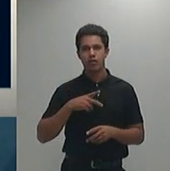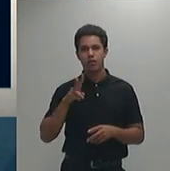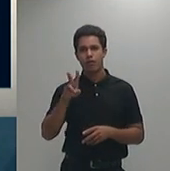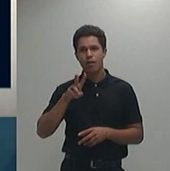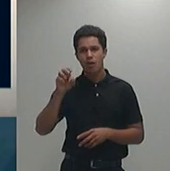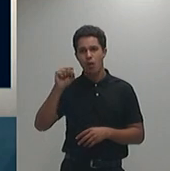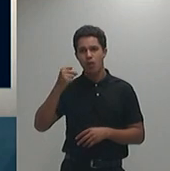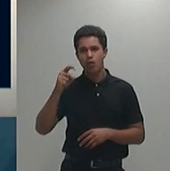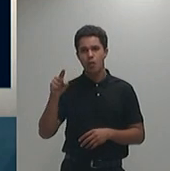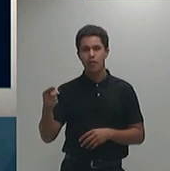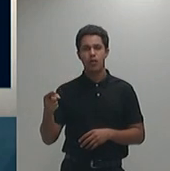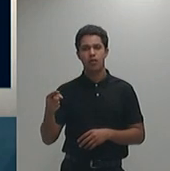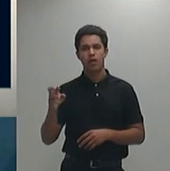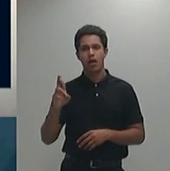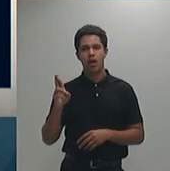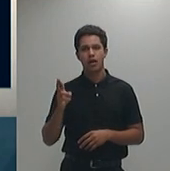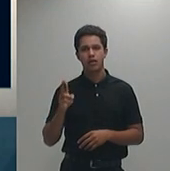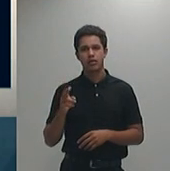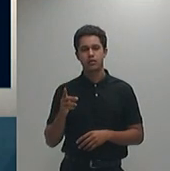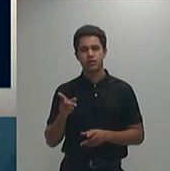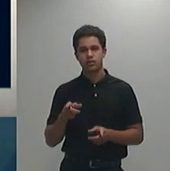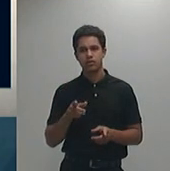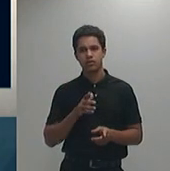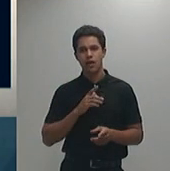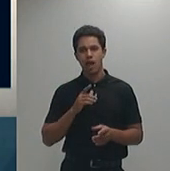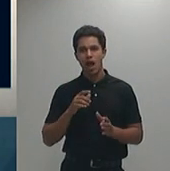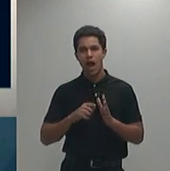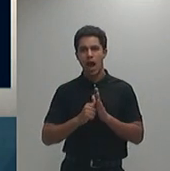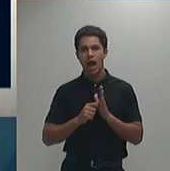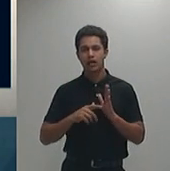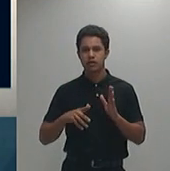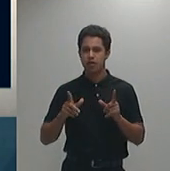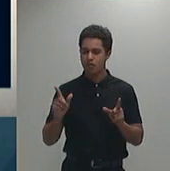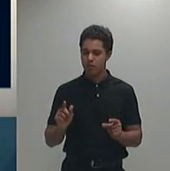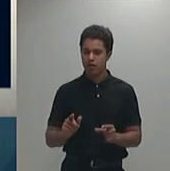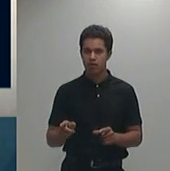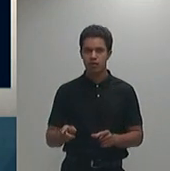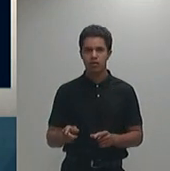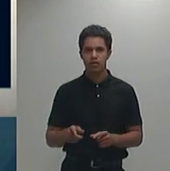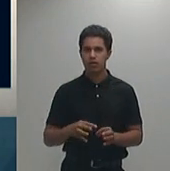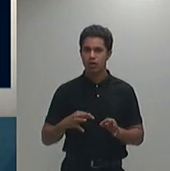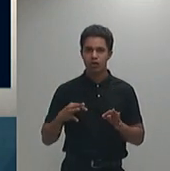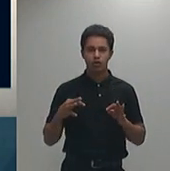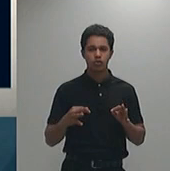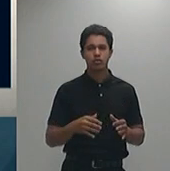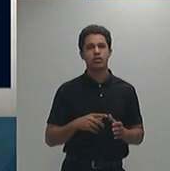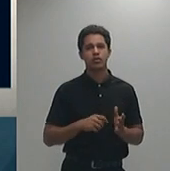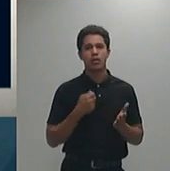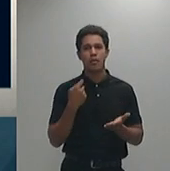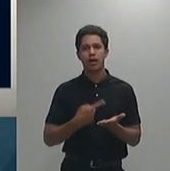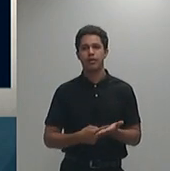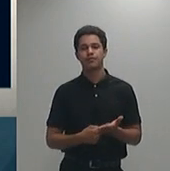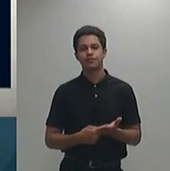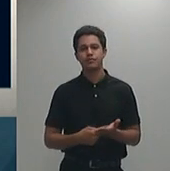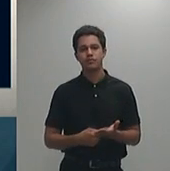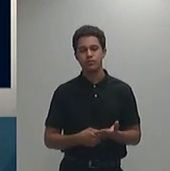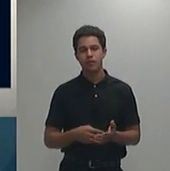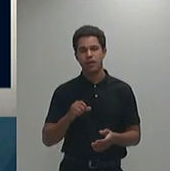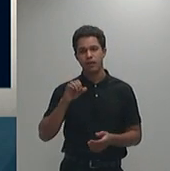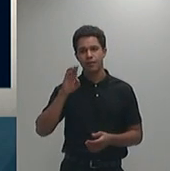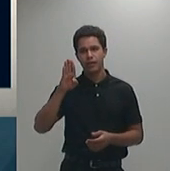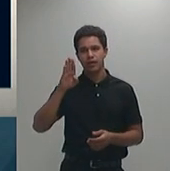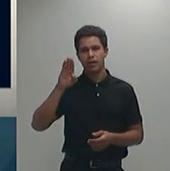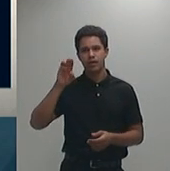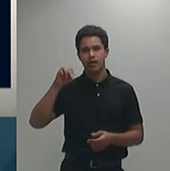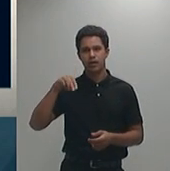liga assim a condição de acionista minoritário todas as páginas estão marcadas aqui BNDS participações